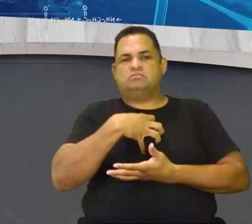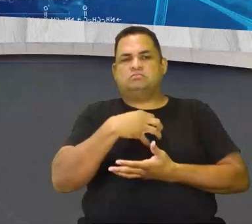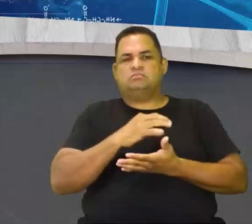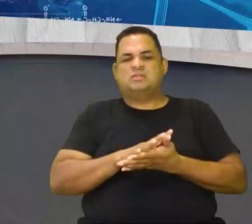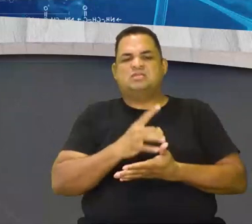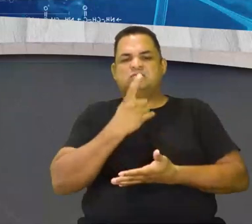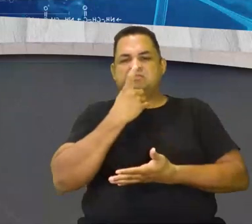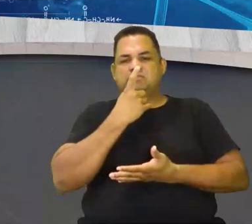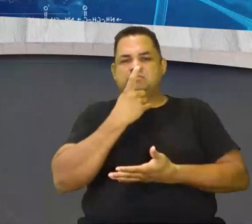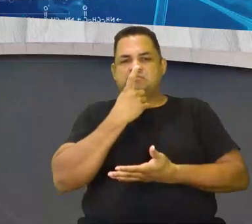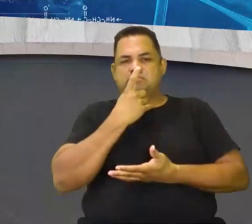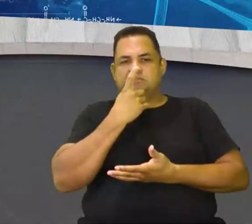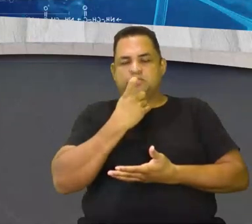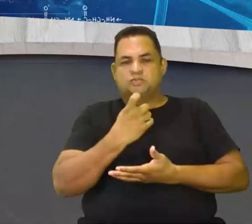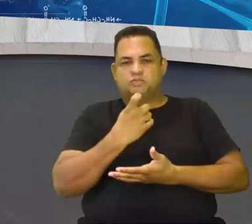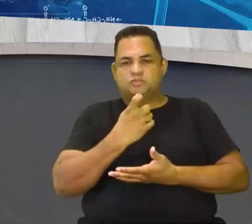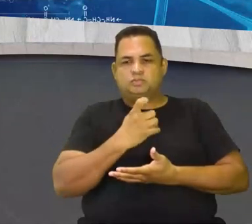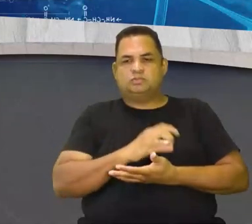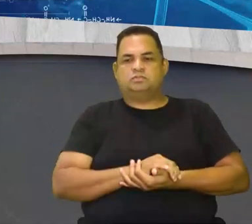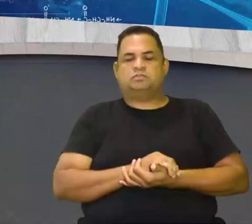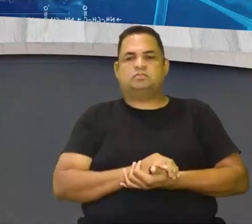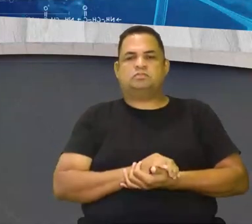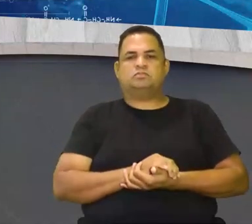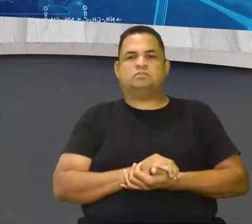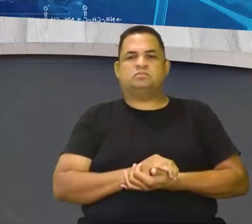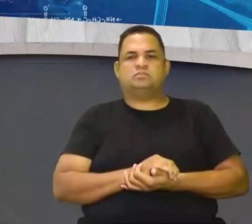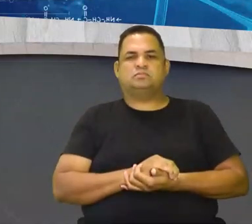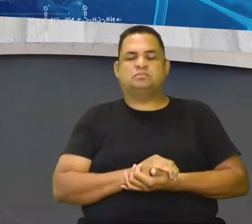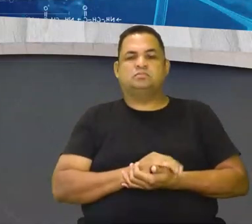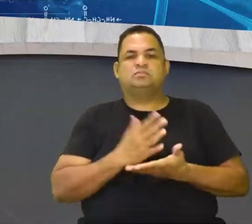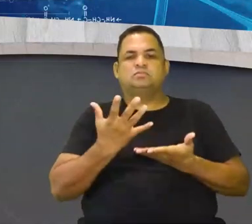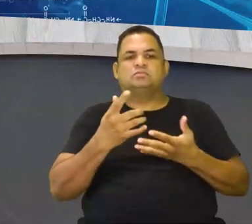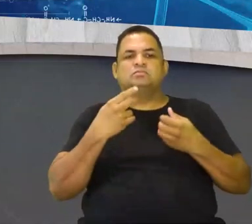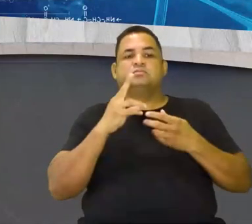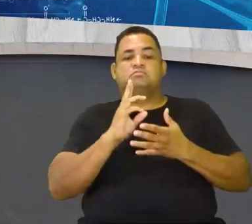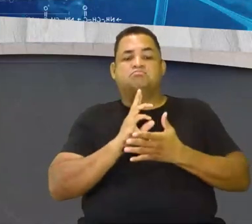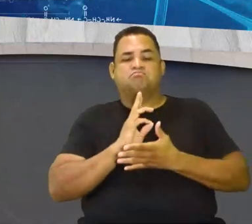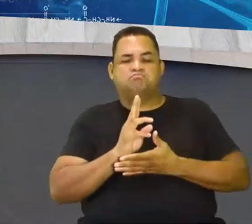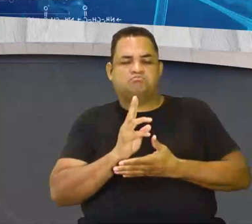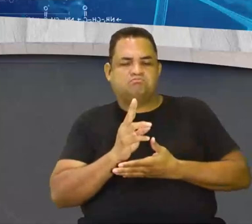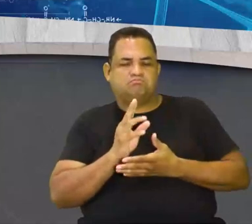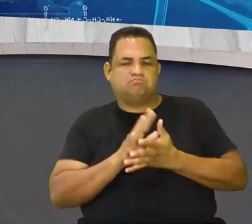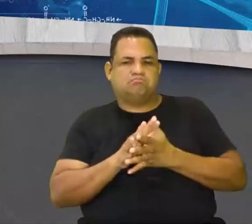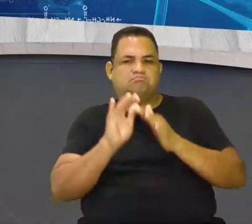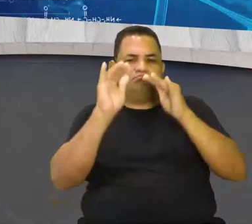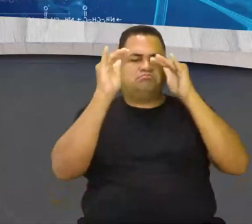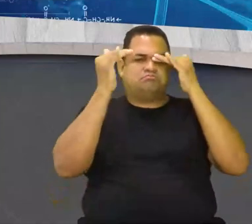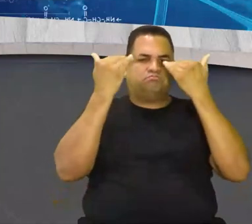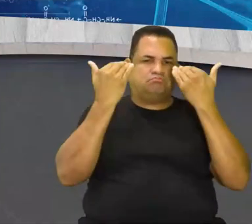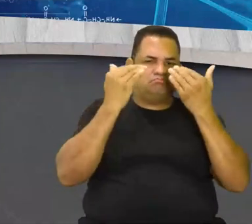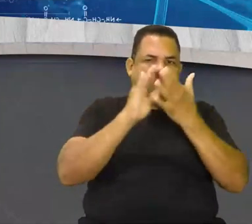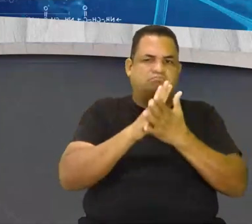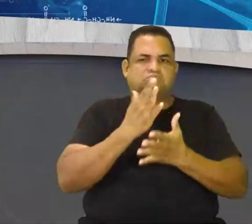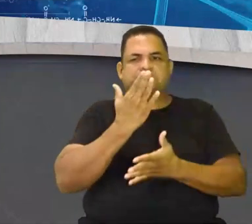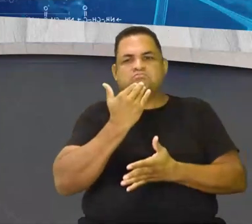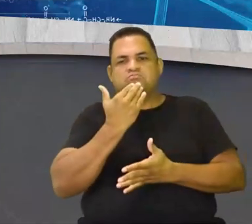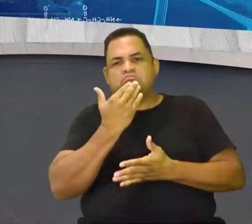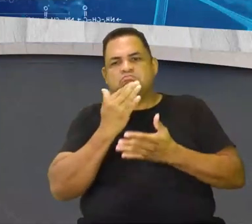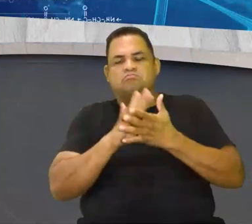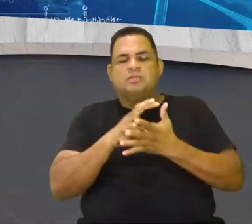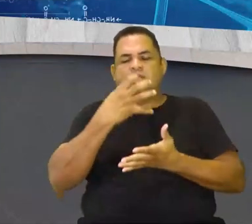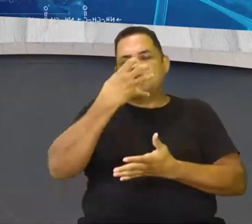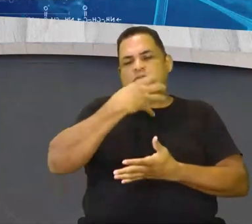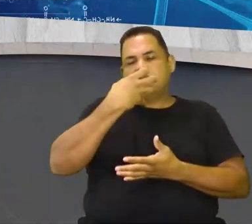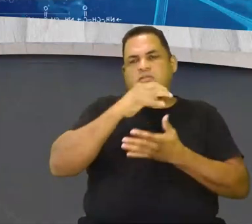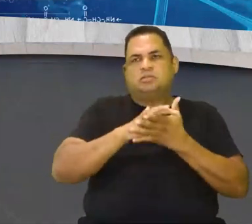odor. E aí é muito importante, nesse ponto, você sempre ficar ligado. Quando for se alimentar de alguma fruta